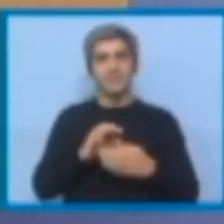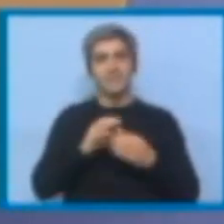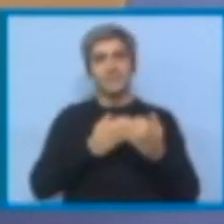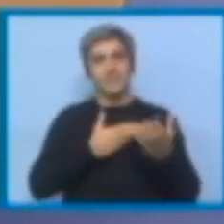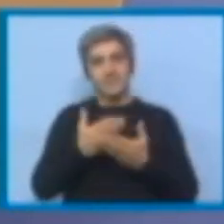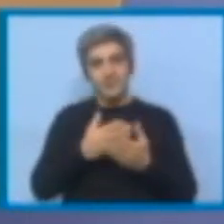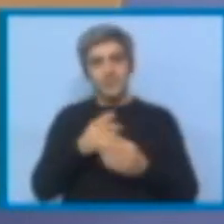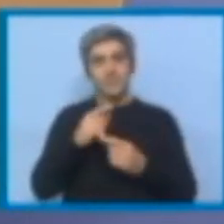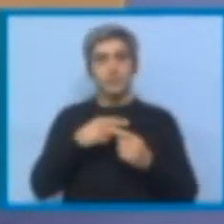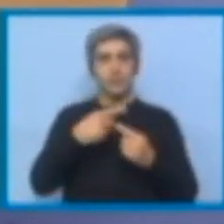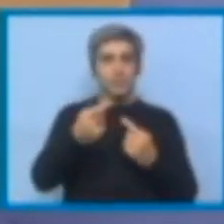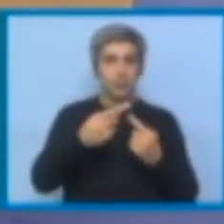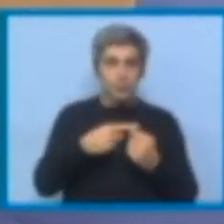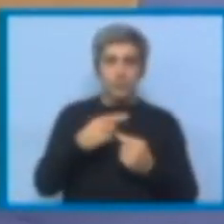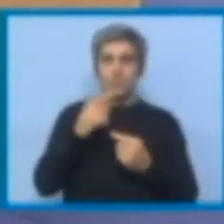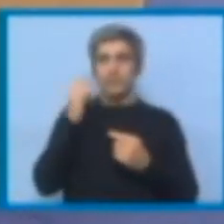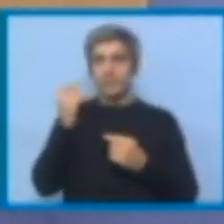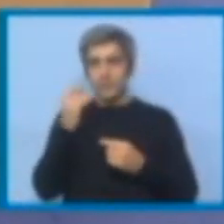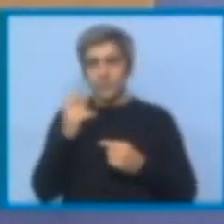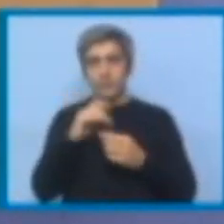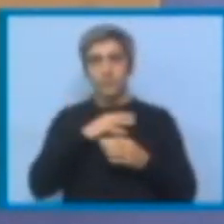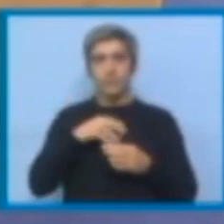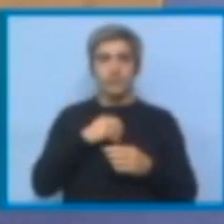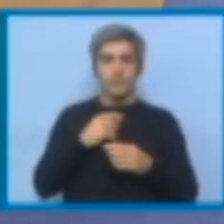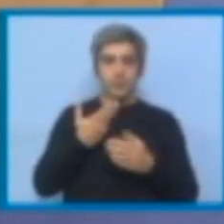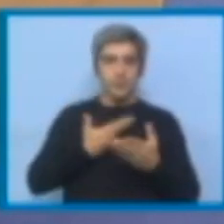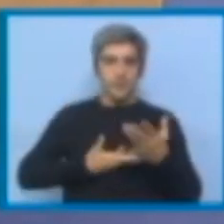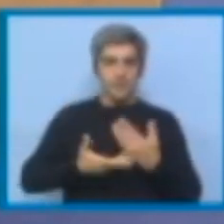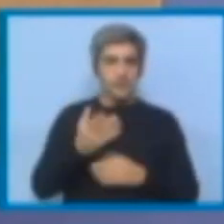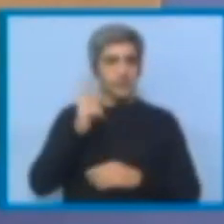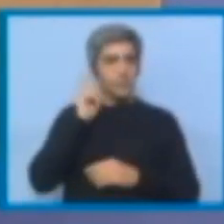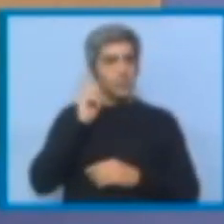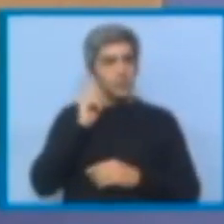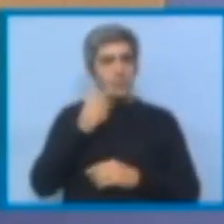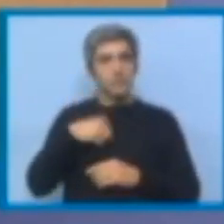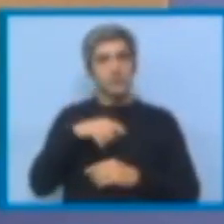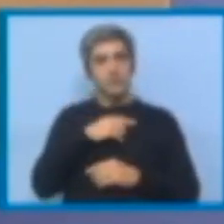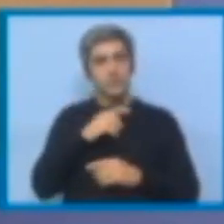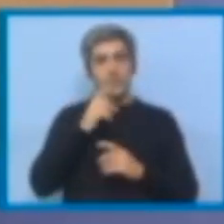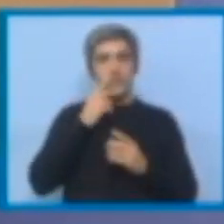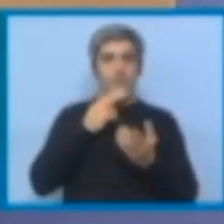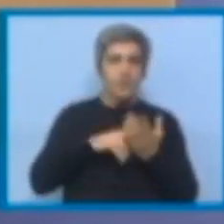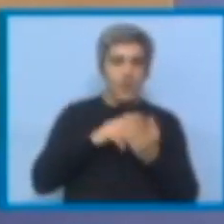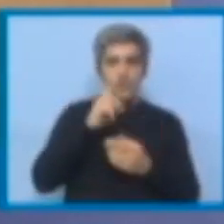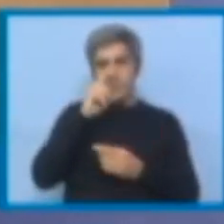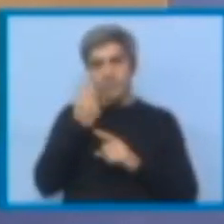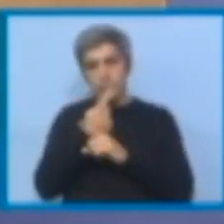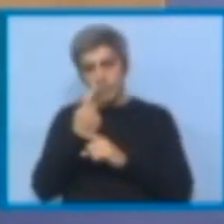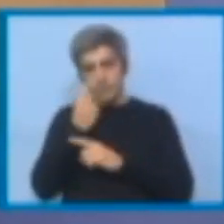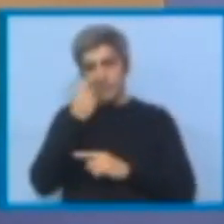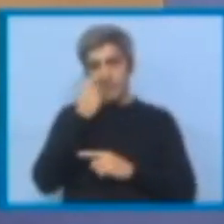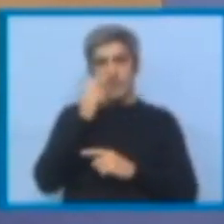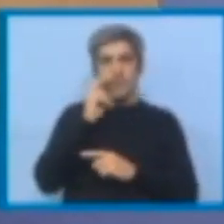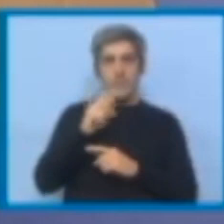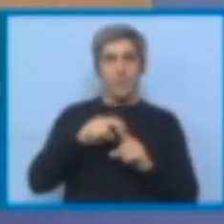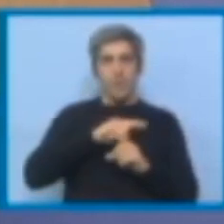relação institucional, neste mundo que partilhamos, é fundamental que nos entendamos quanto à verdade e à mentira das coisas. O que foi visto